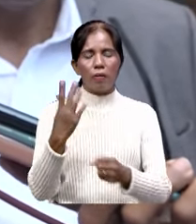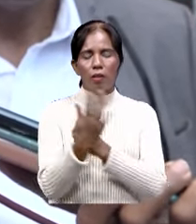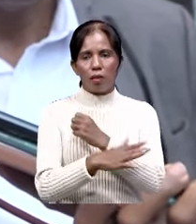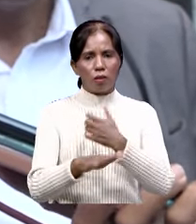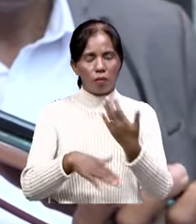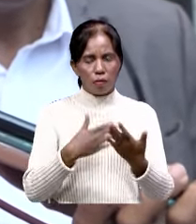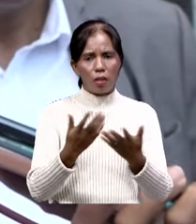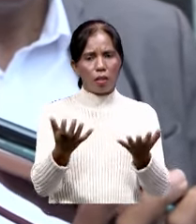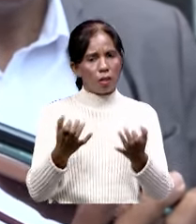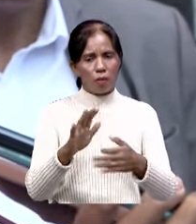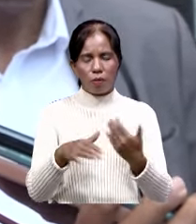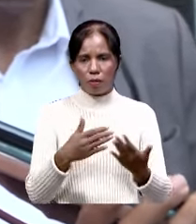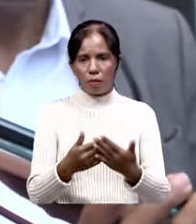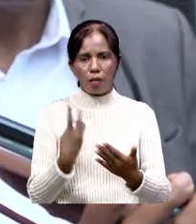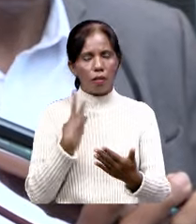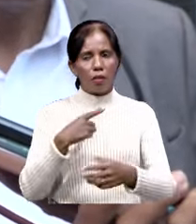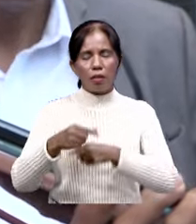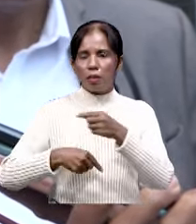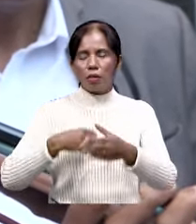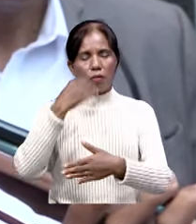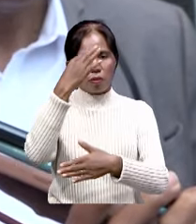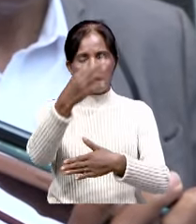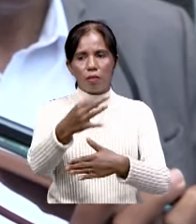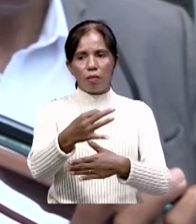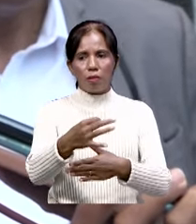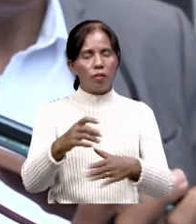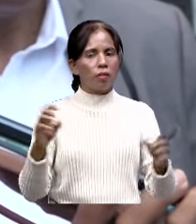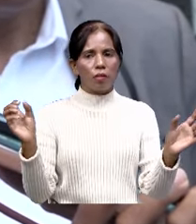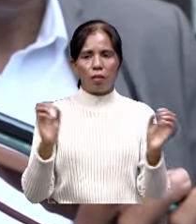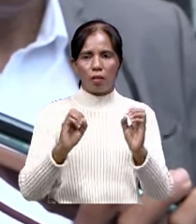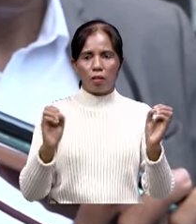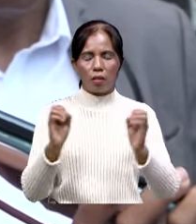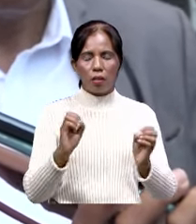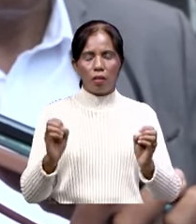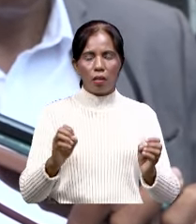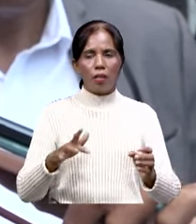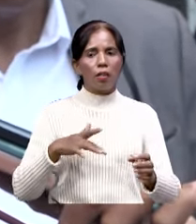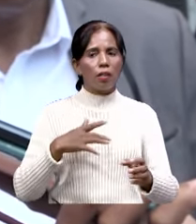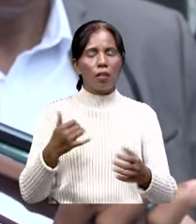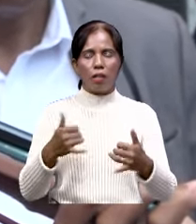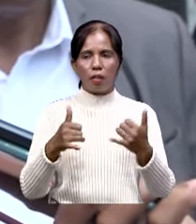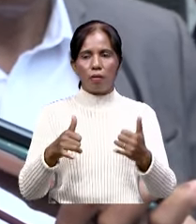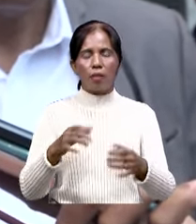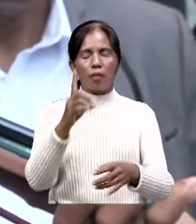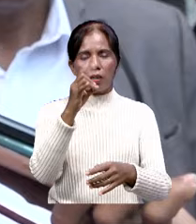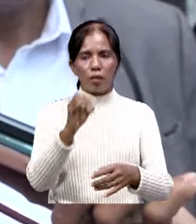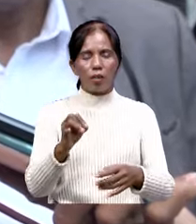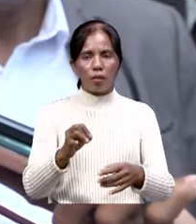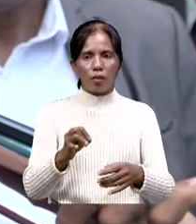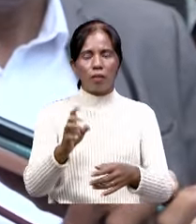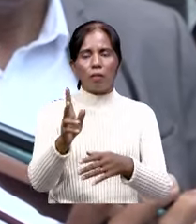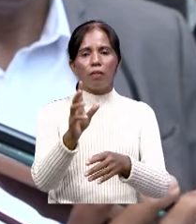outro. Lá tem a geração ser bom, se lá lá goza o dilen tam dilen ser um ranga ser pior ba fat em crime